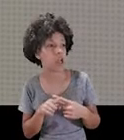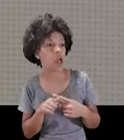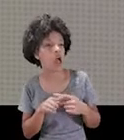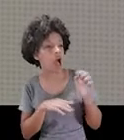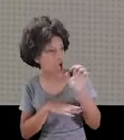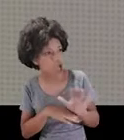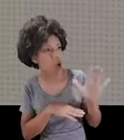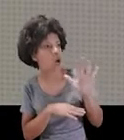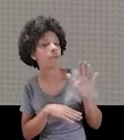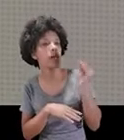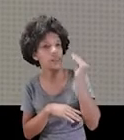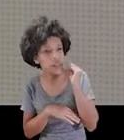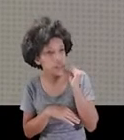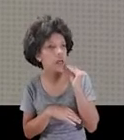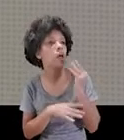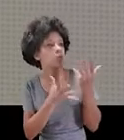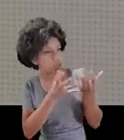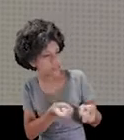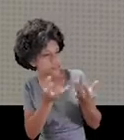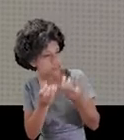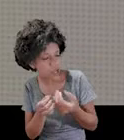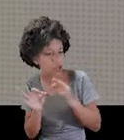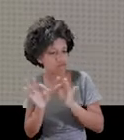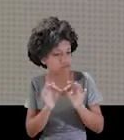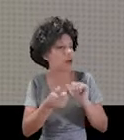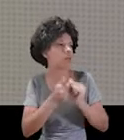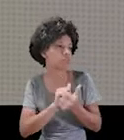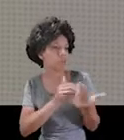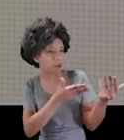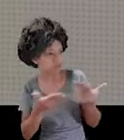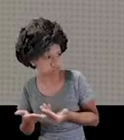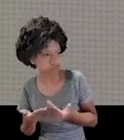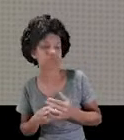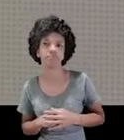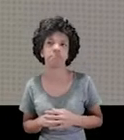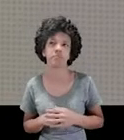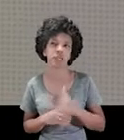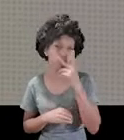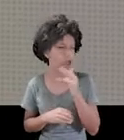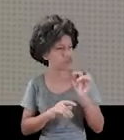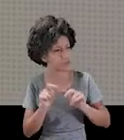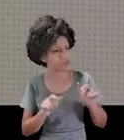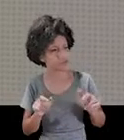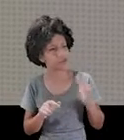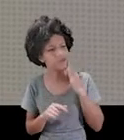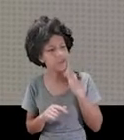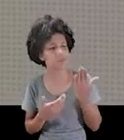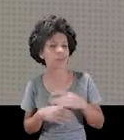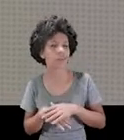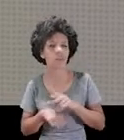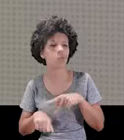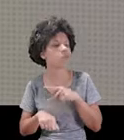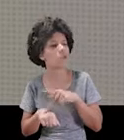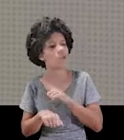Europa está tentando também fazer todo mundo mais acomodado assim se sentir mais ou menos não eu acho que as pessoas